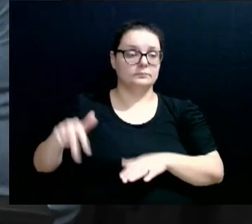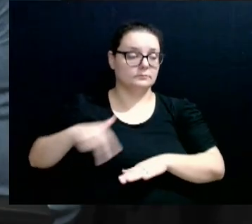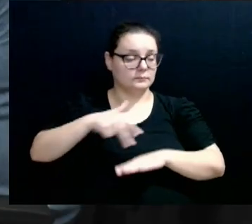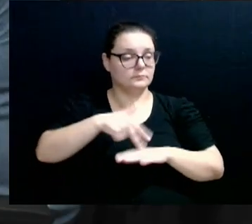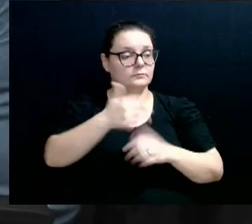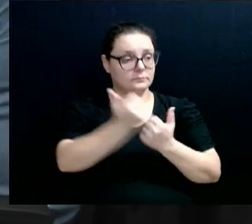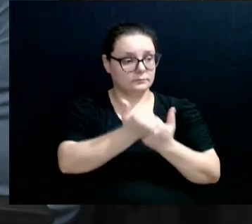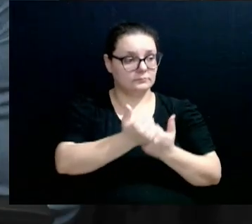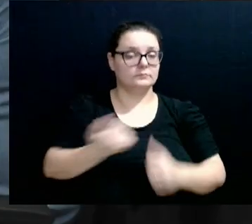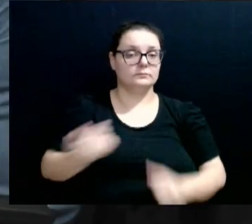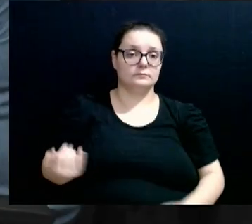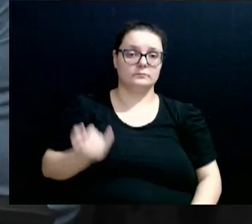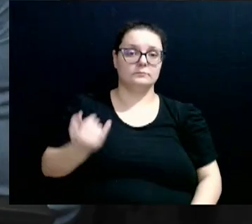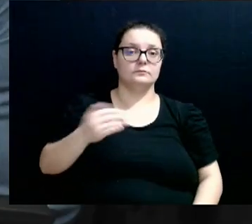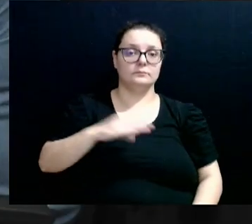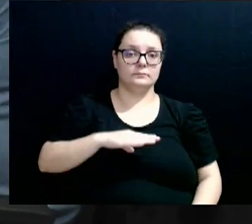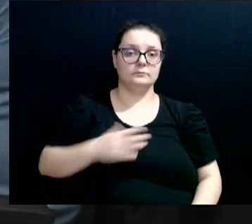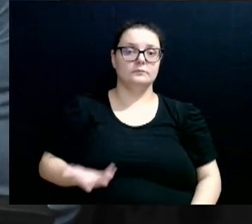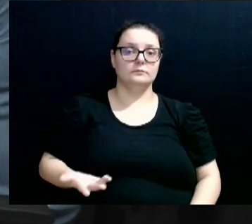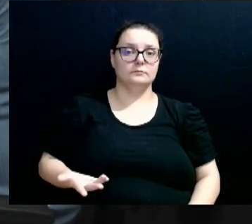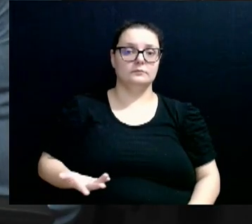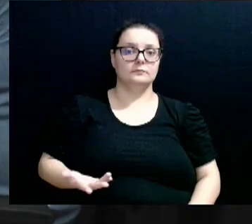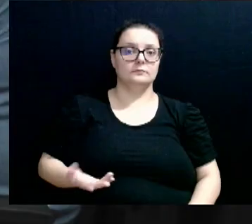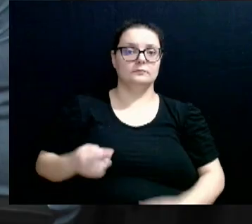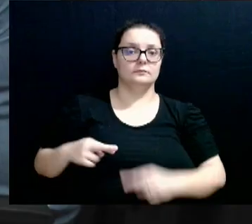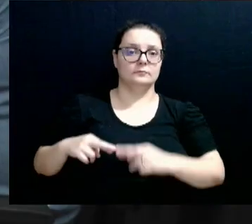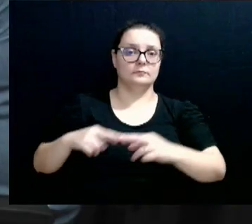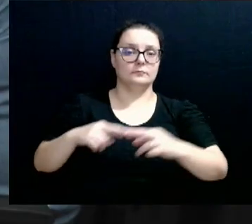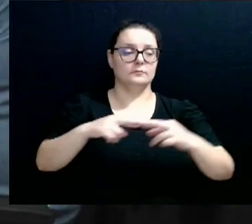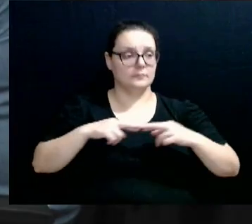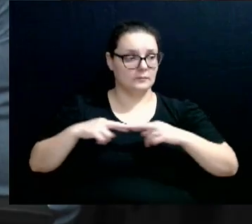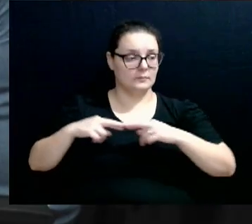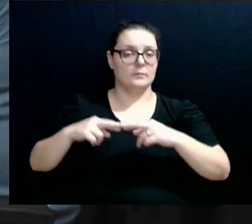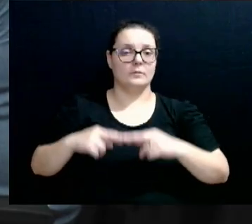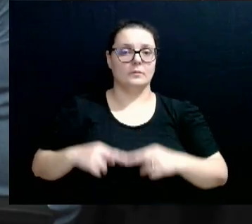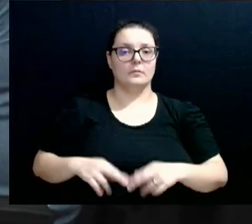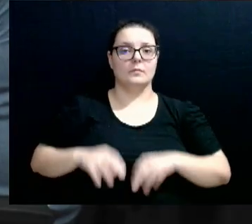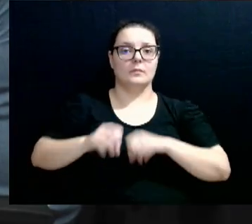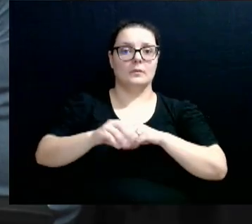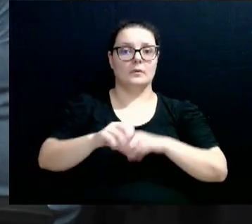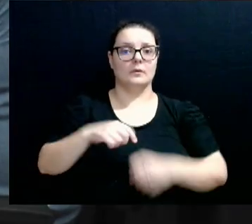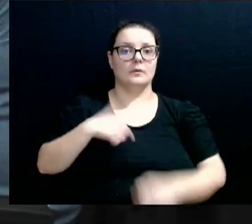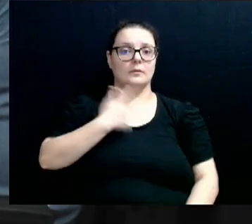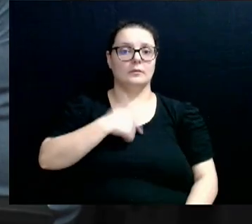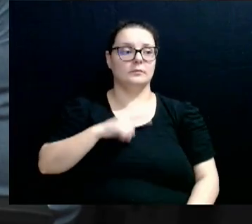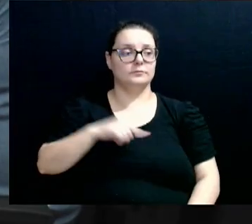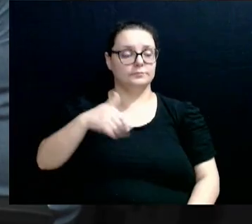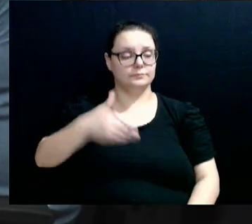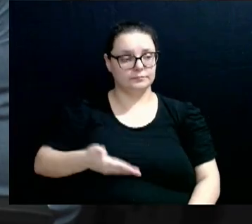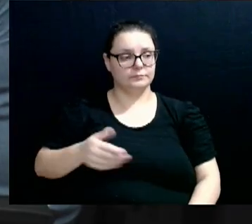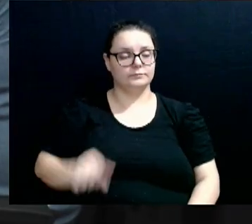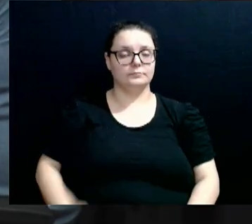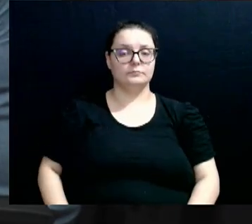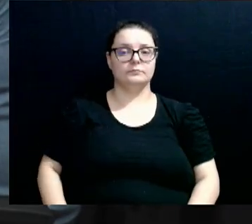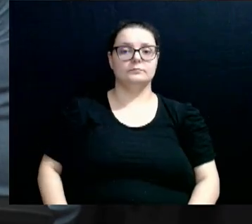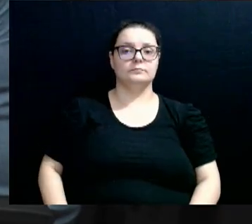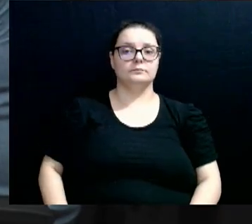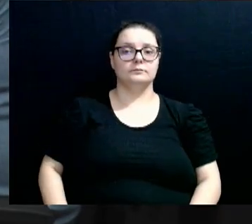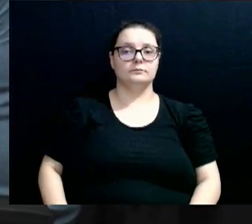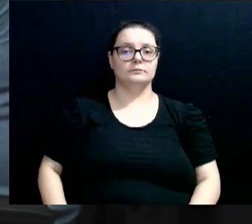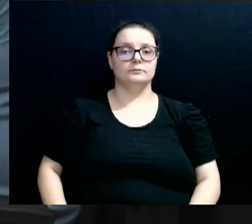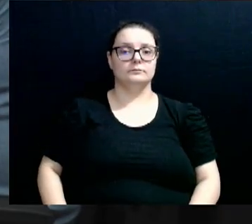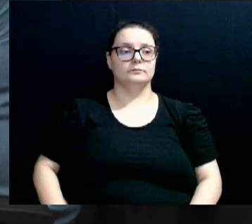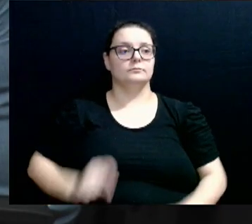no município, né, nessa rede de educação que nós temos aqui. O que você diria,